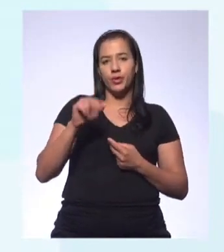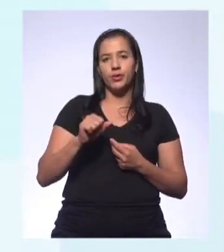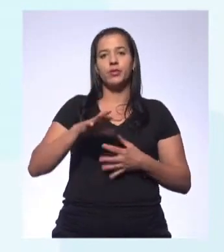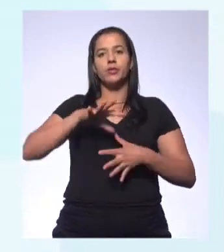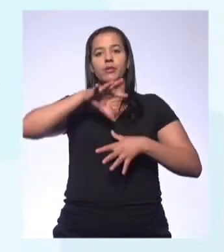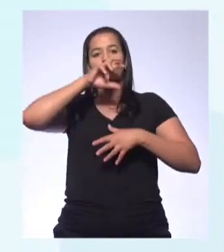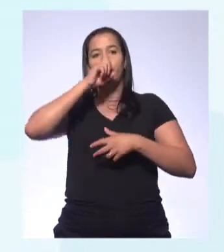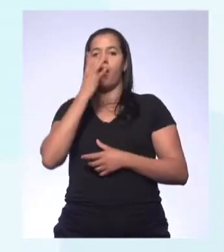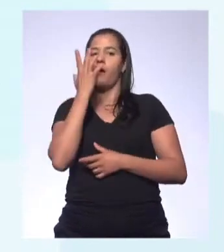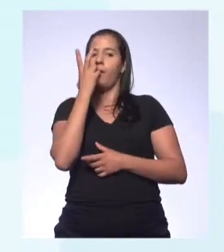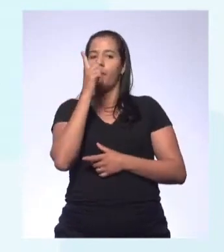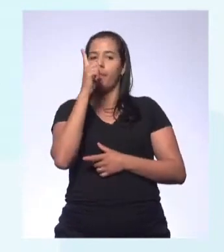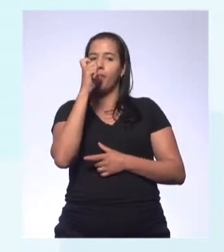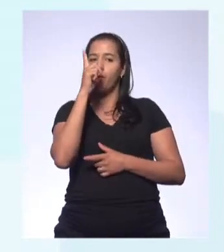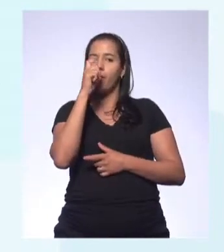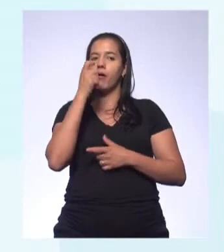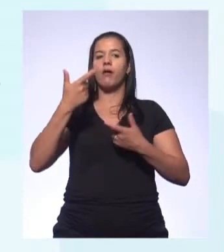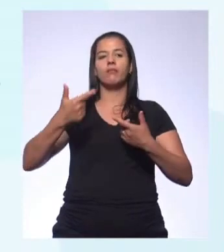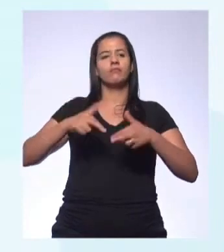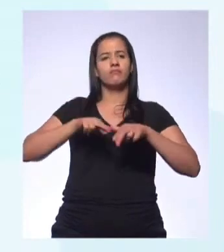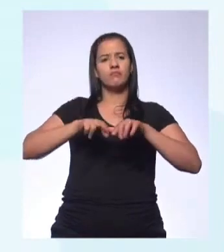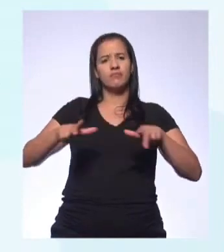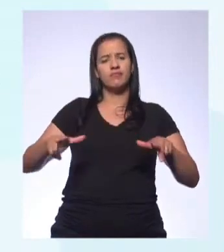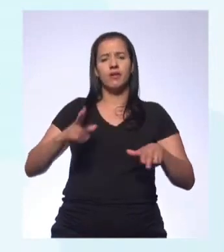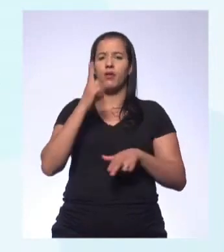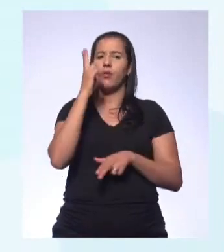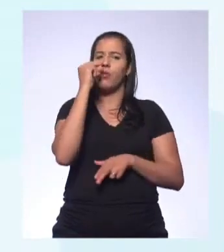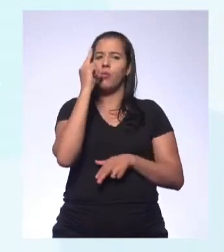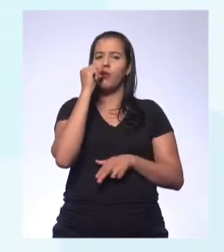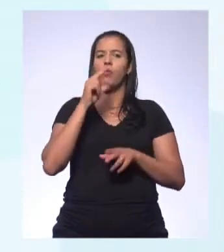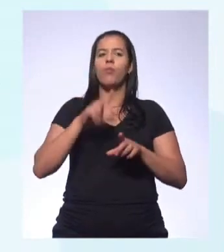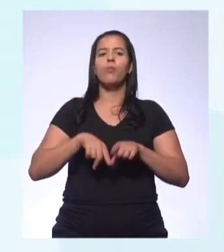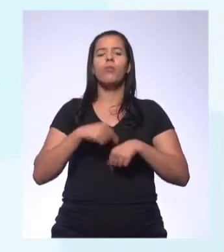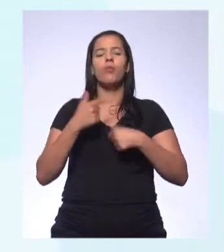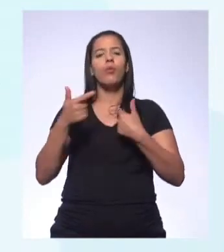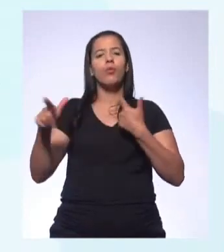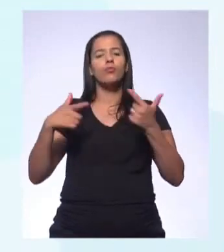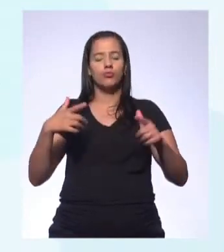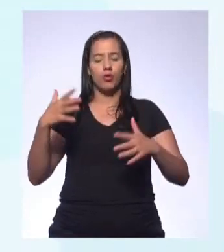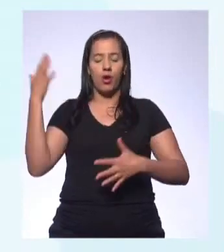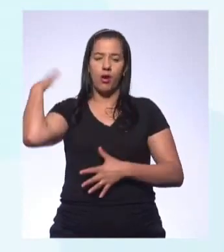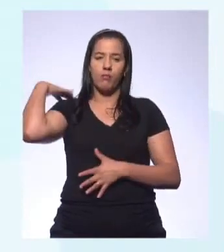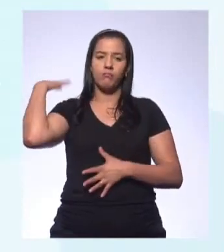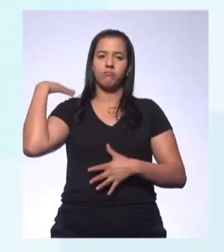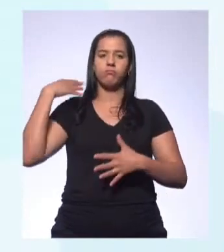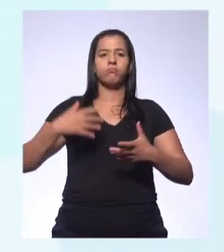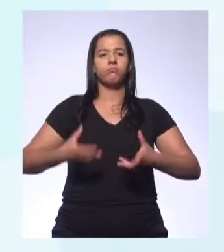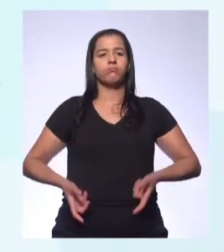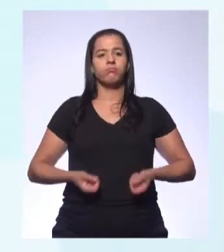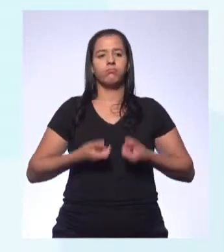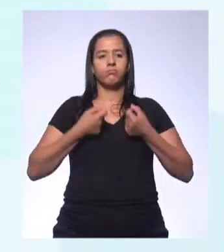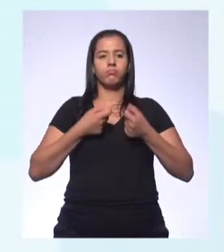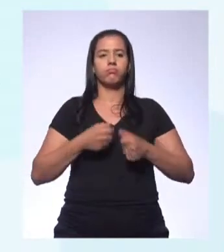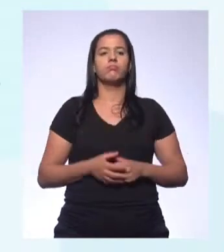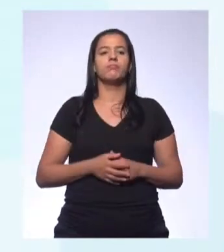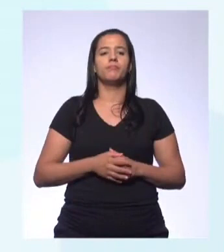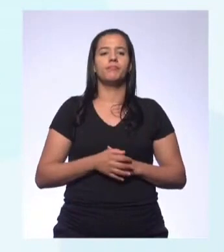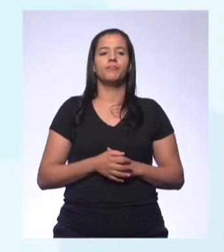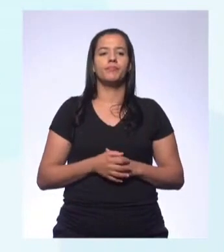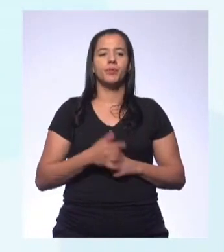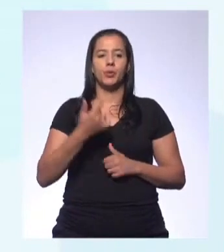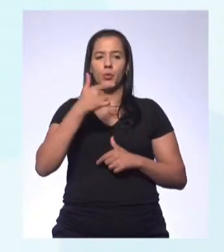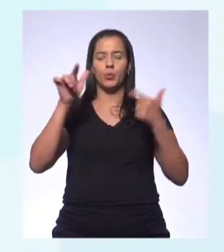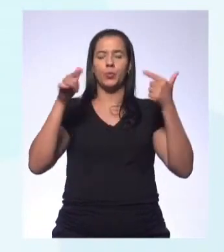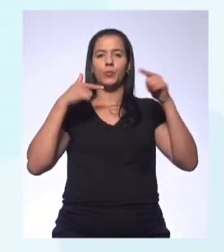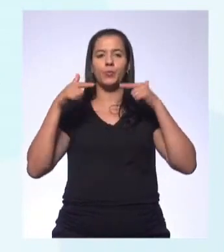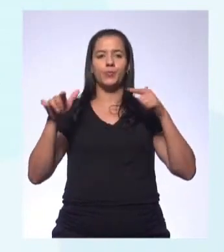asma, etc. e tal. E aí nós temos também o câncer do pulmão, certo? E outras mais